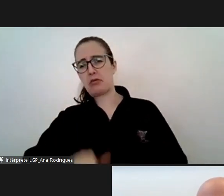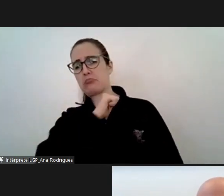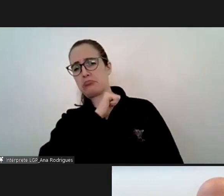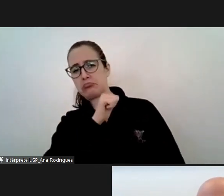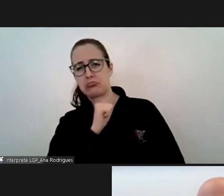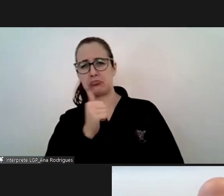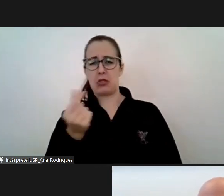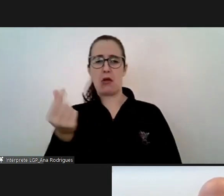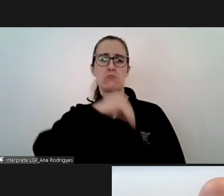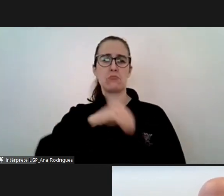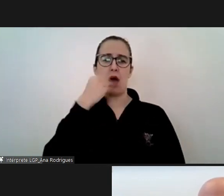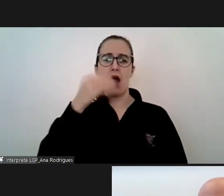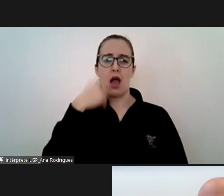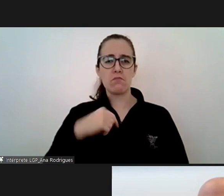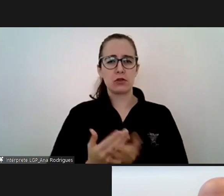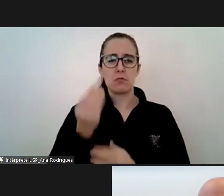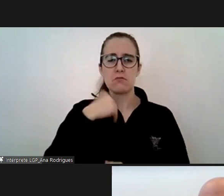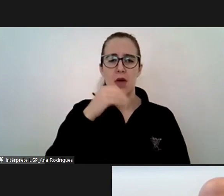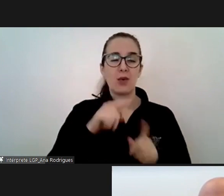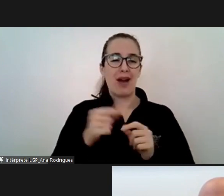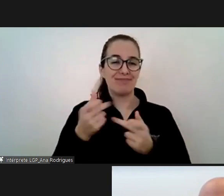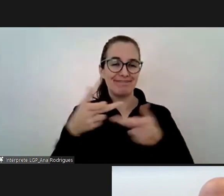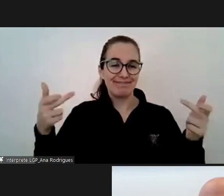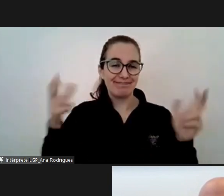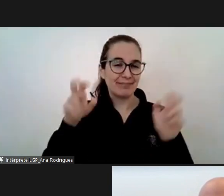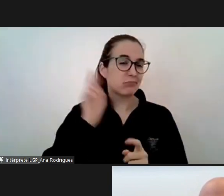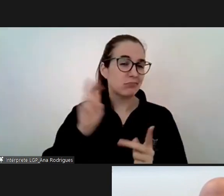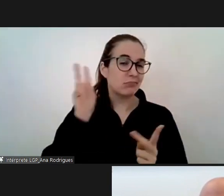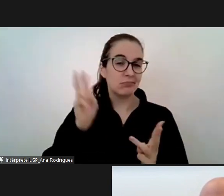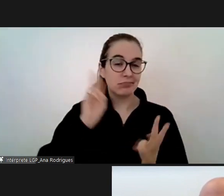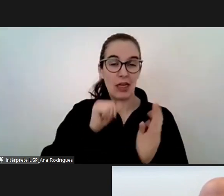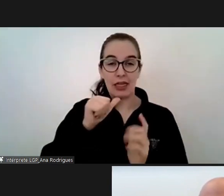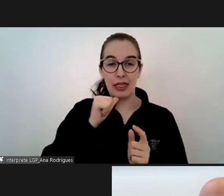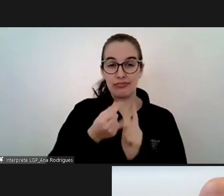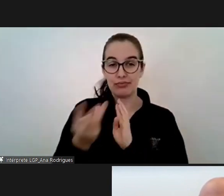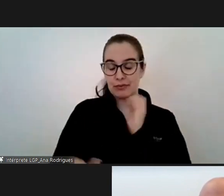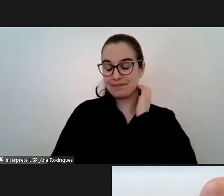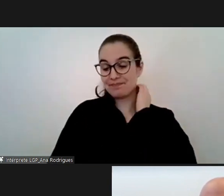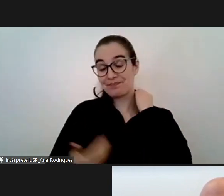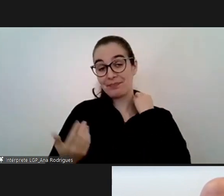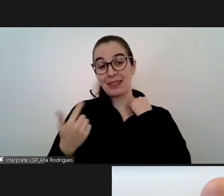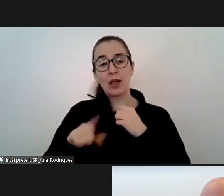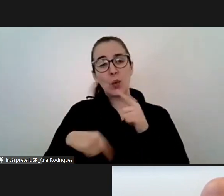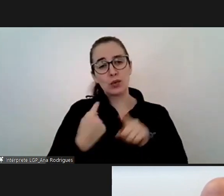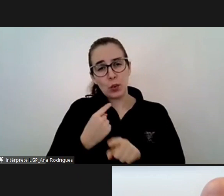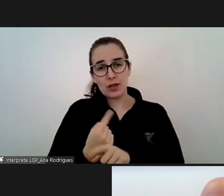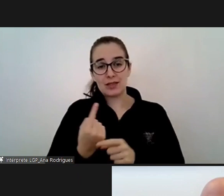encher, que é o discurso populista, popular que se ouve. Há uma coisa mais profunda que é a questão da